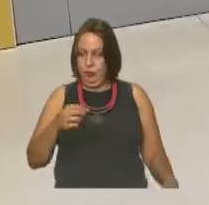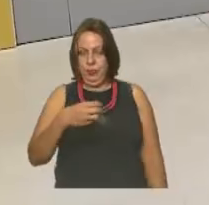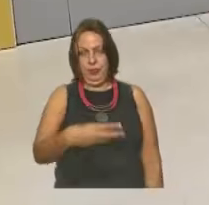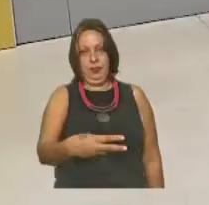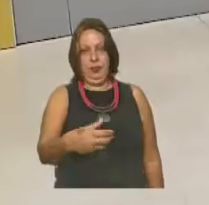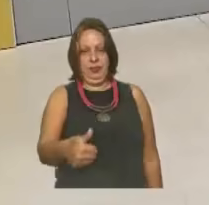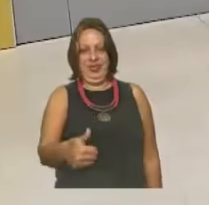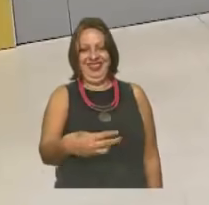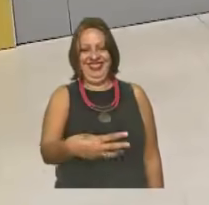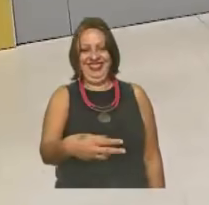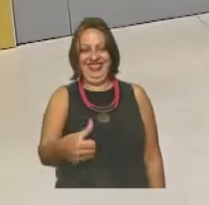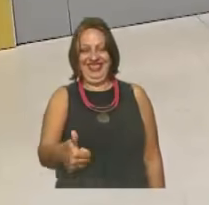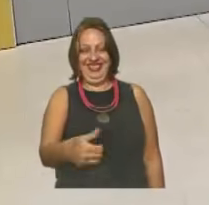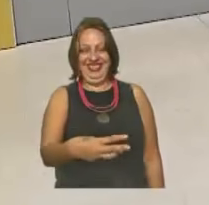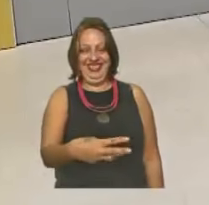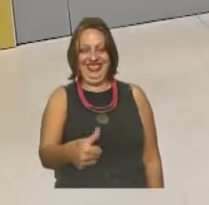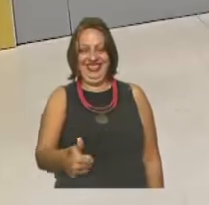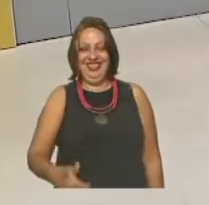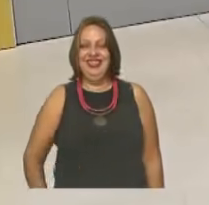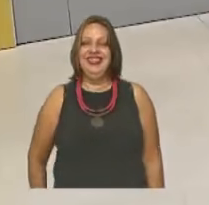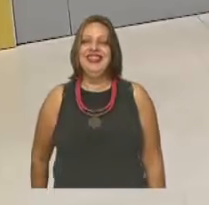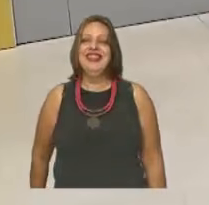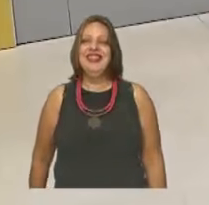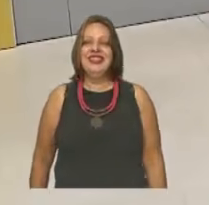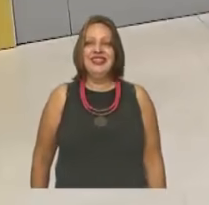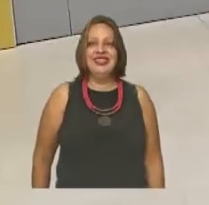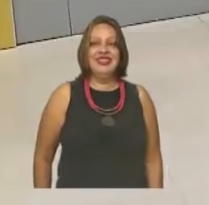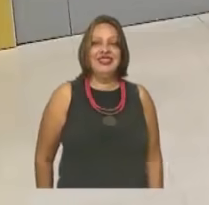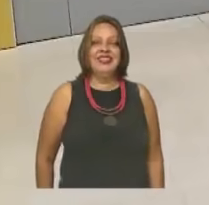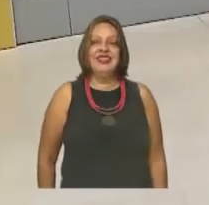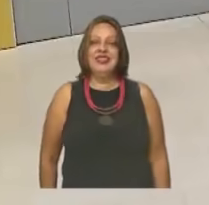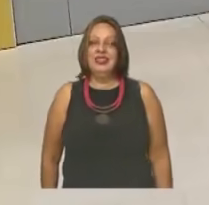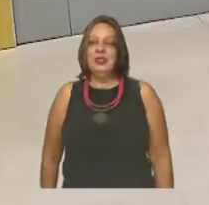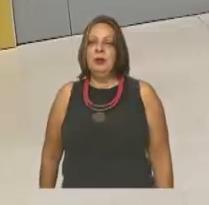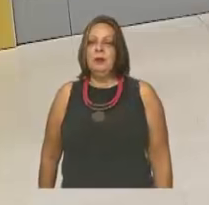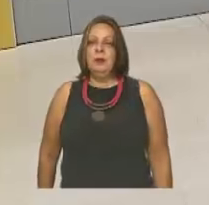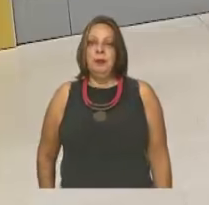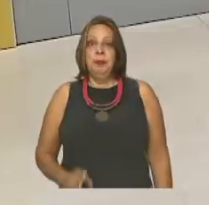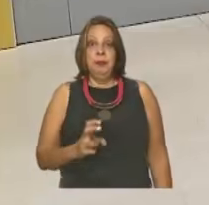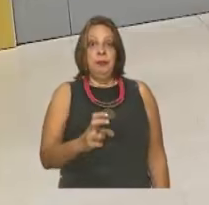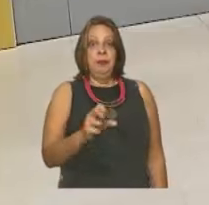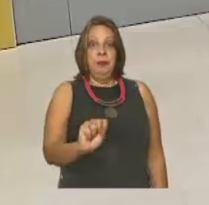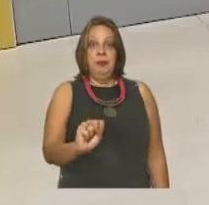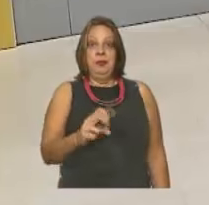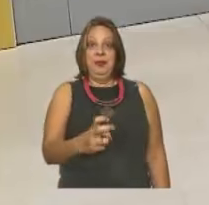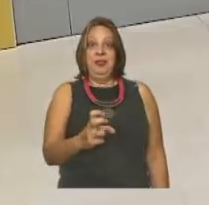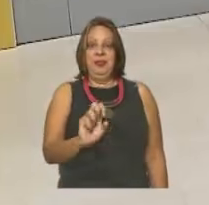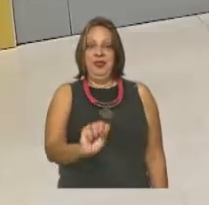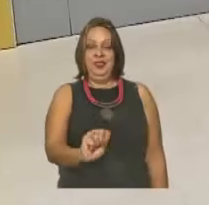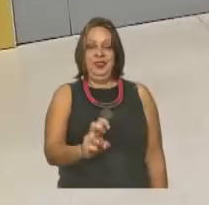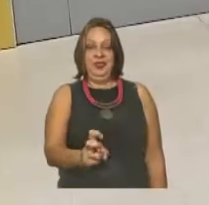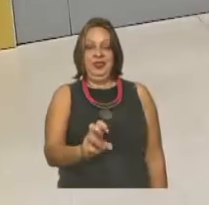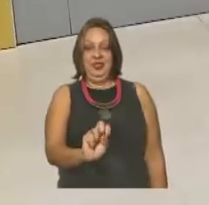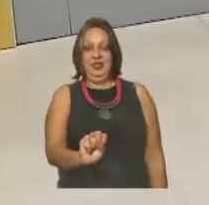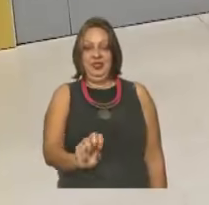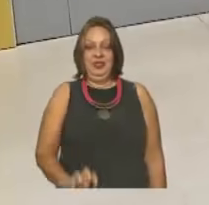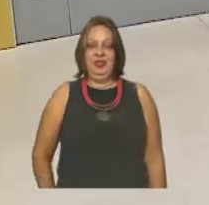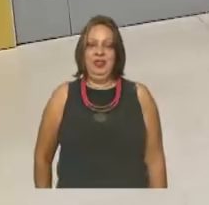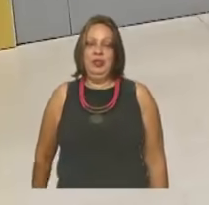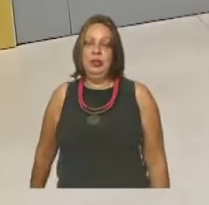31 saiu. 31, 31. Vem bolinha, número 58.